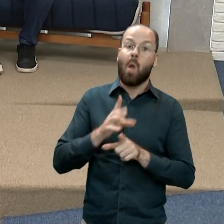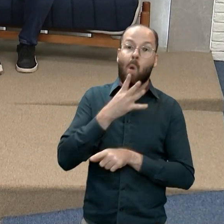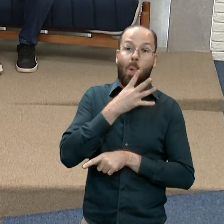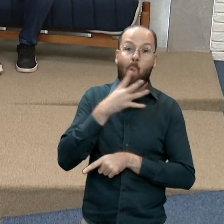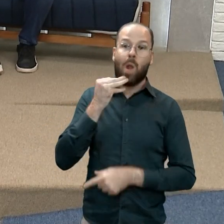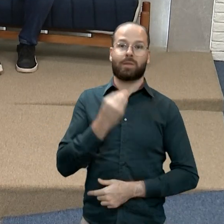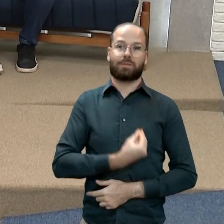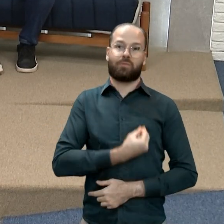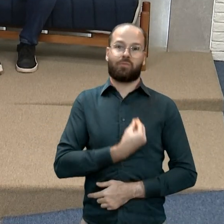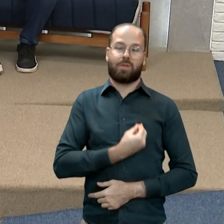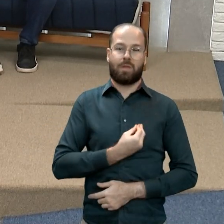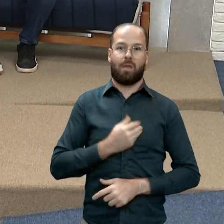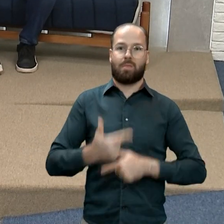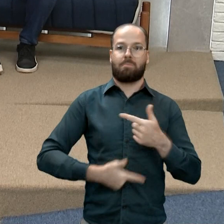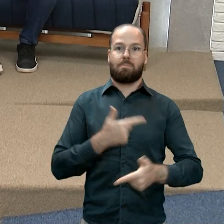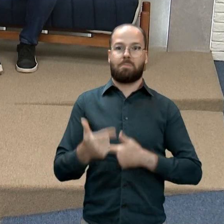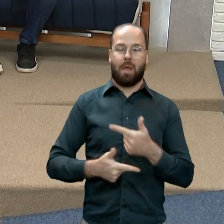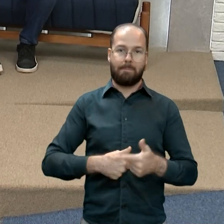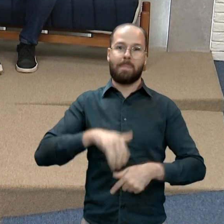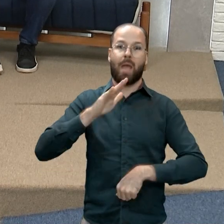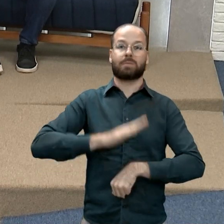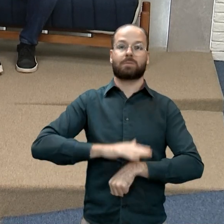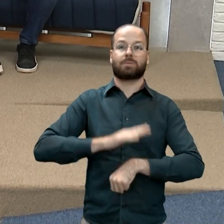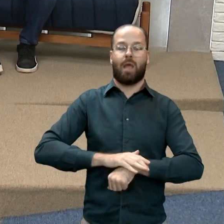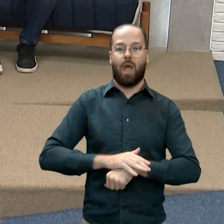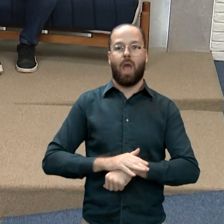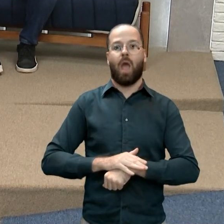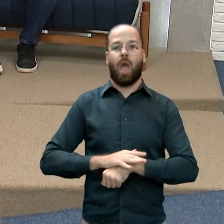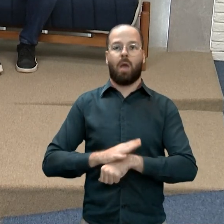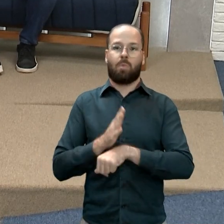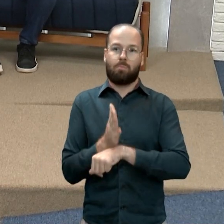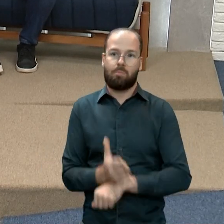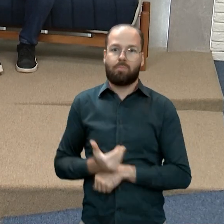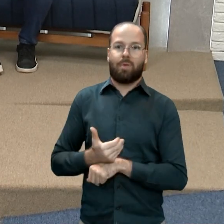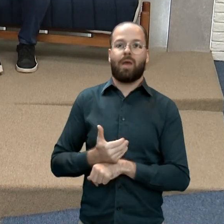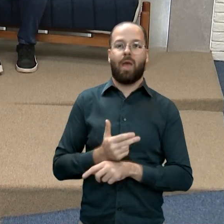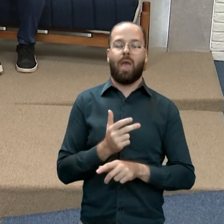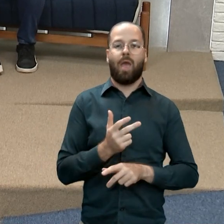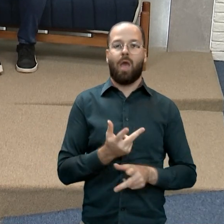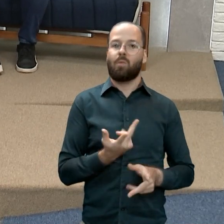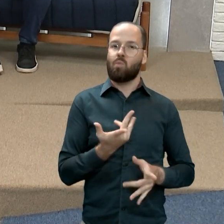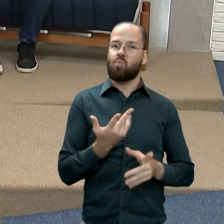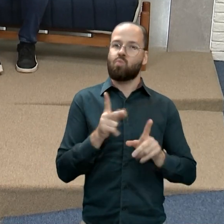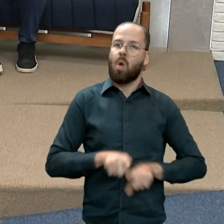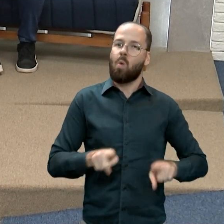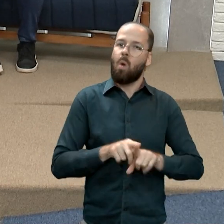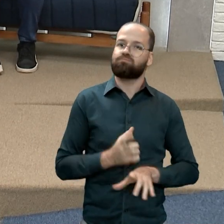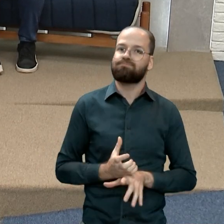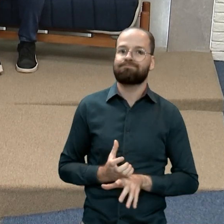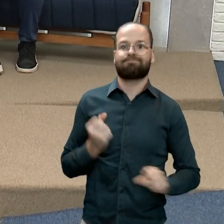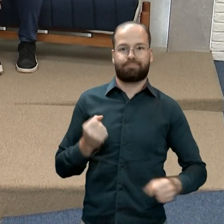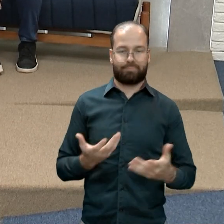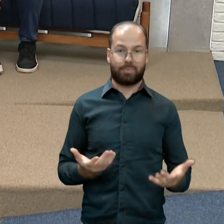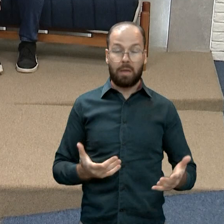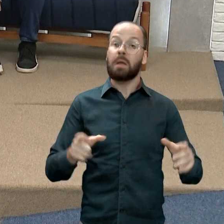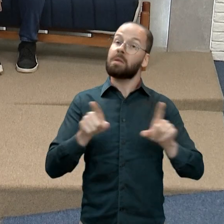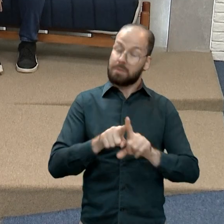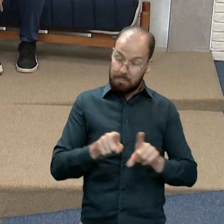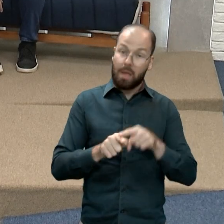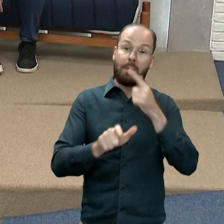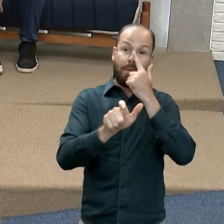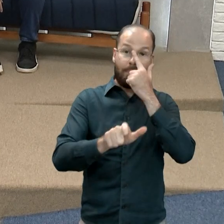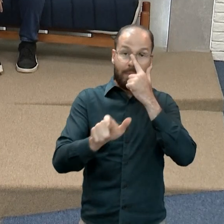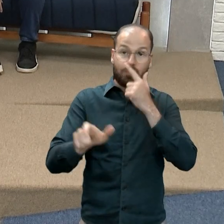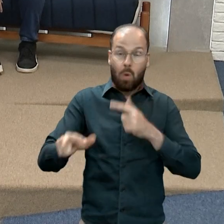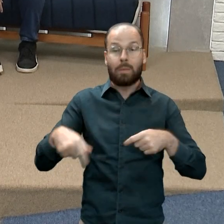mais. Sim. Que esse profissional ele se renove, que ele, né, passe a se qualificar para aquele novo que está